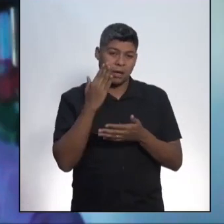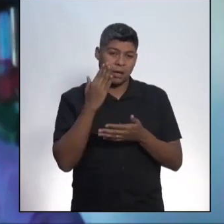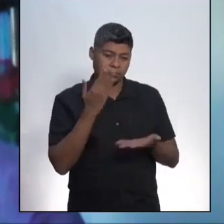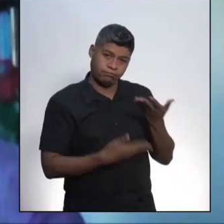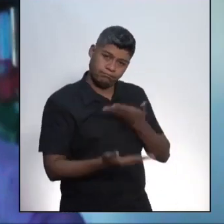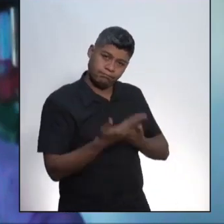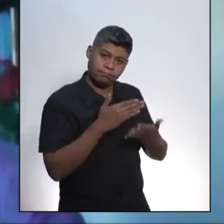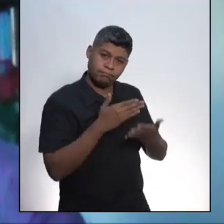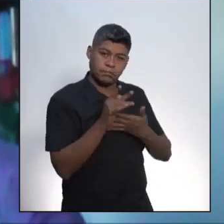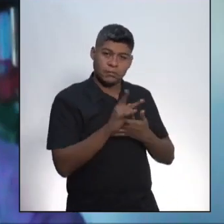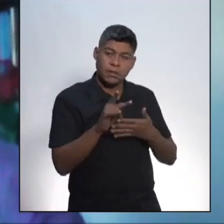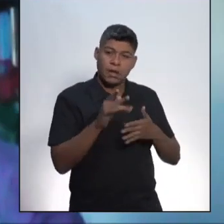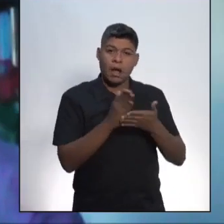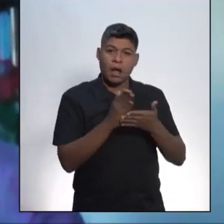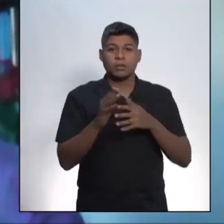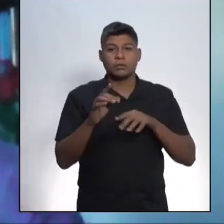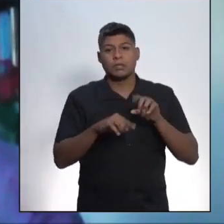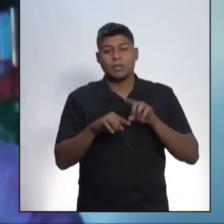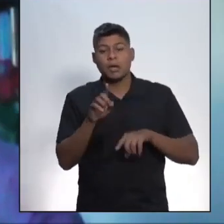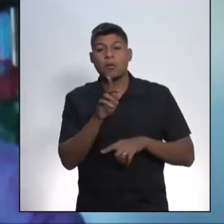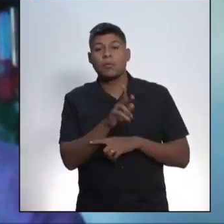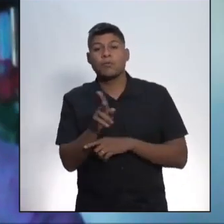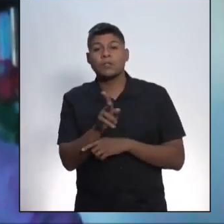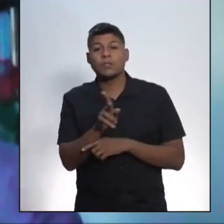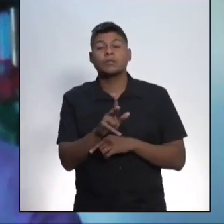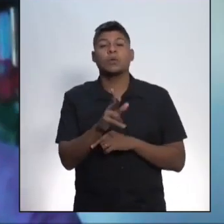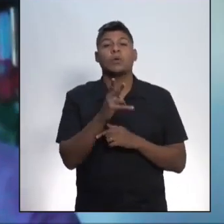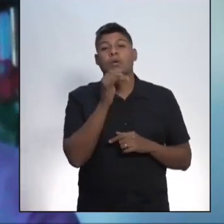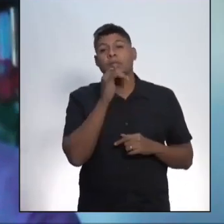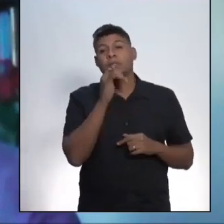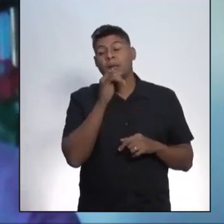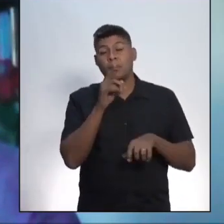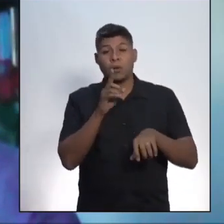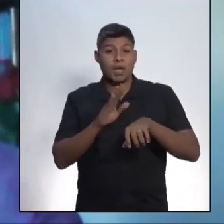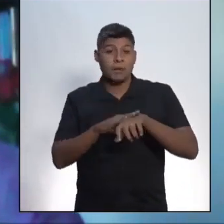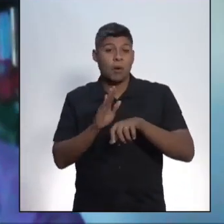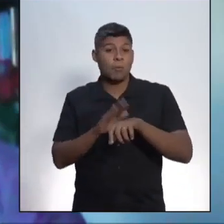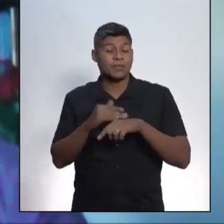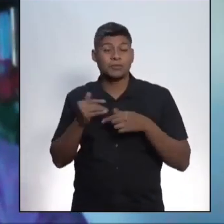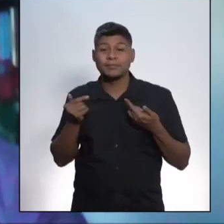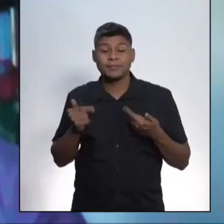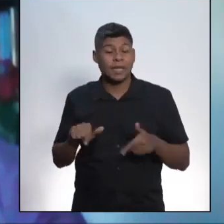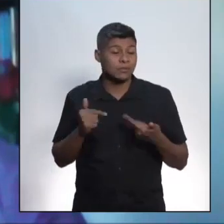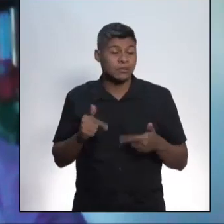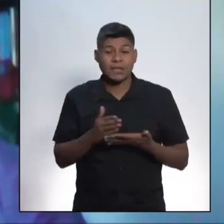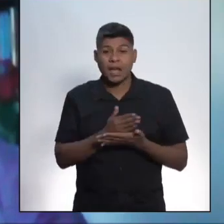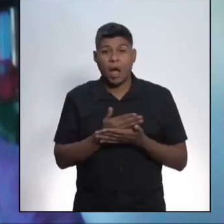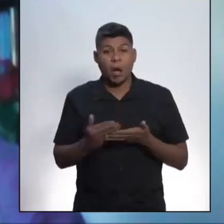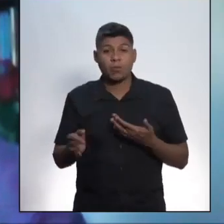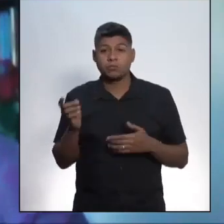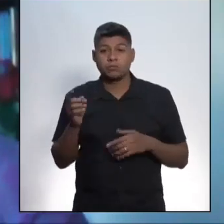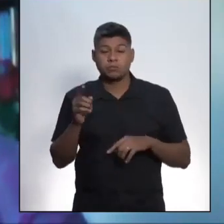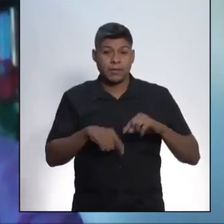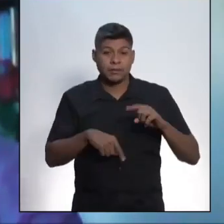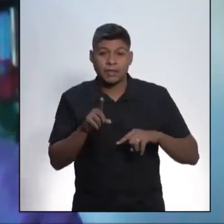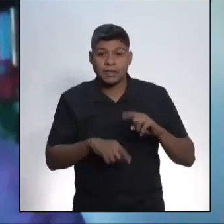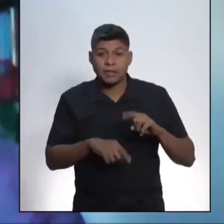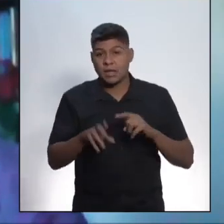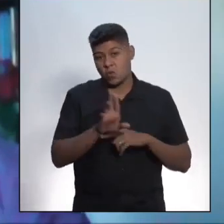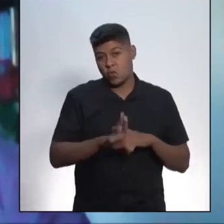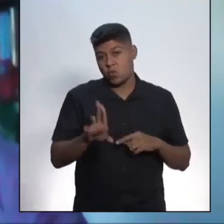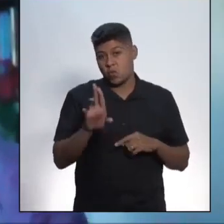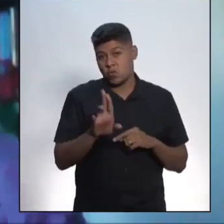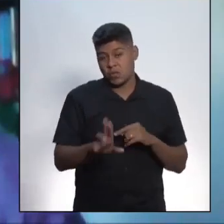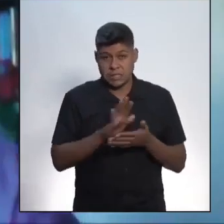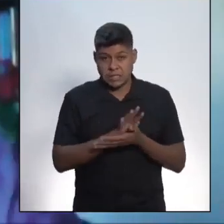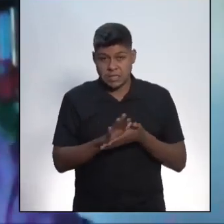professores com algum recurso, né? Os professores que, eventualmente, naquele momento não estavam com algum equipamento, de utilizar o